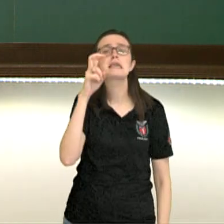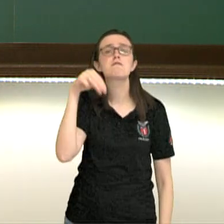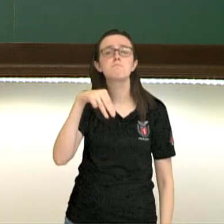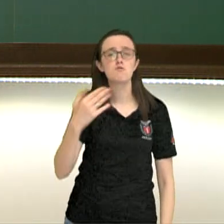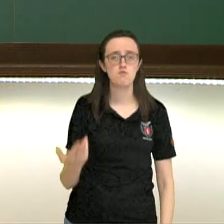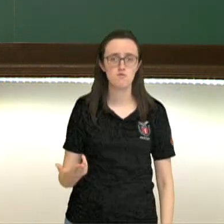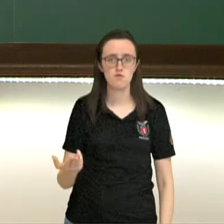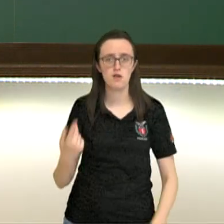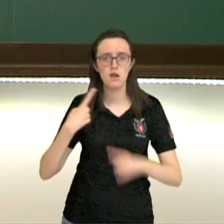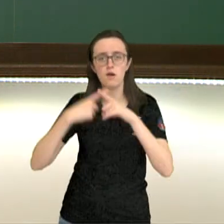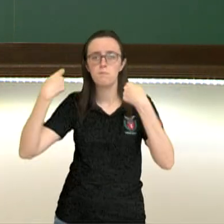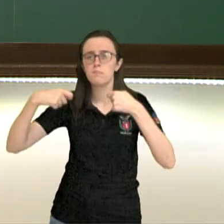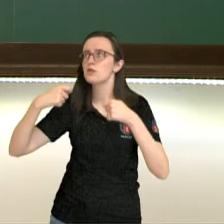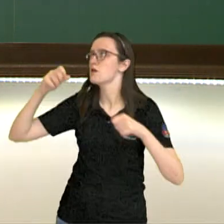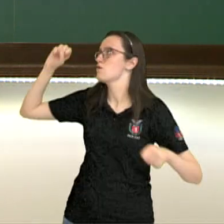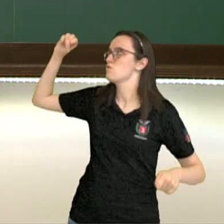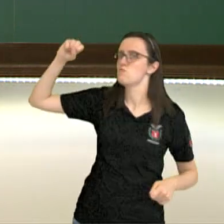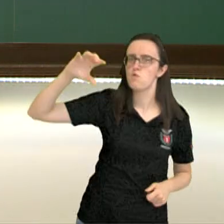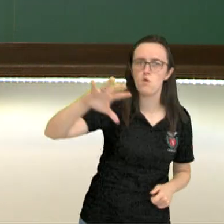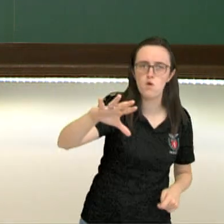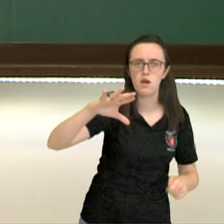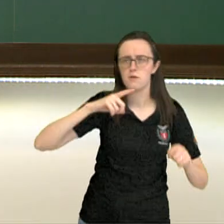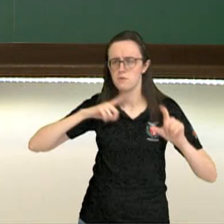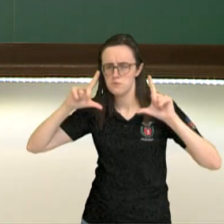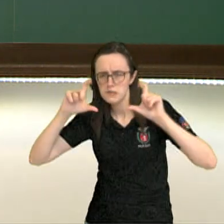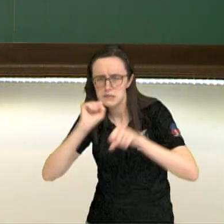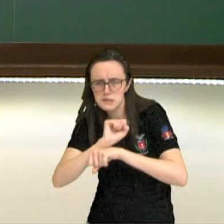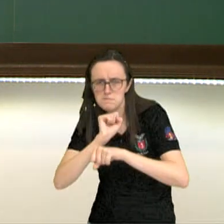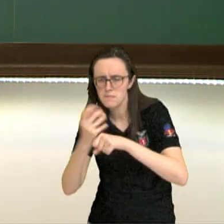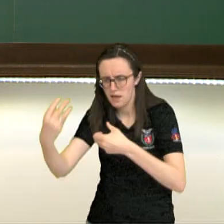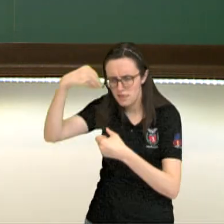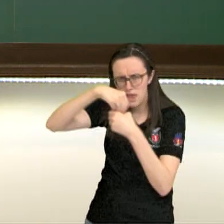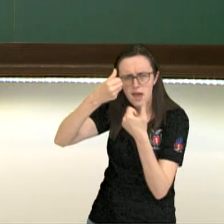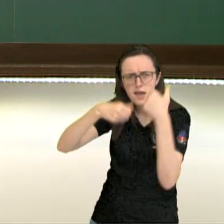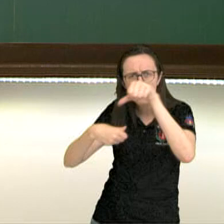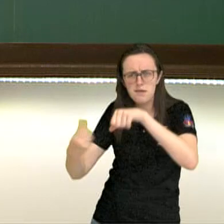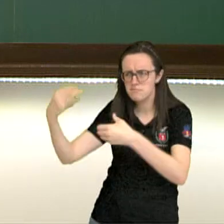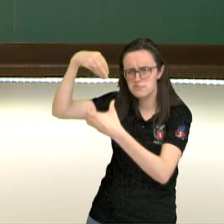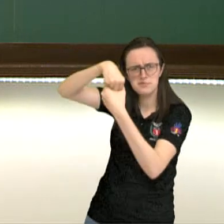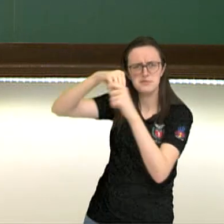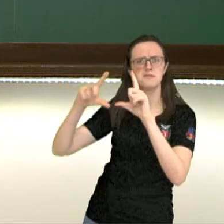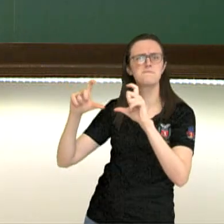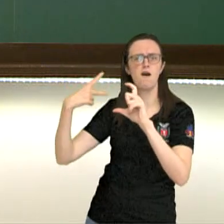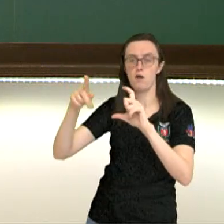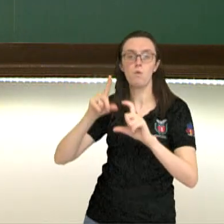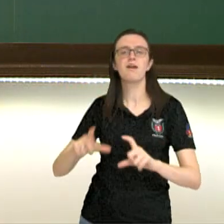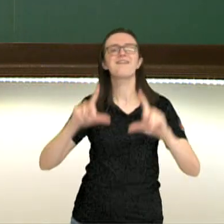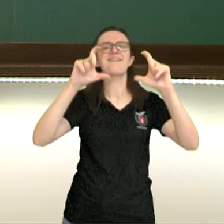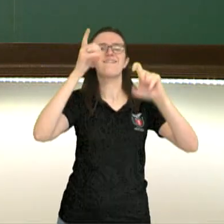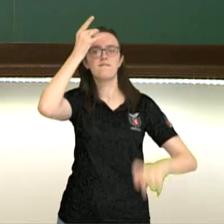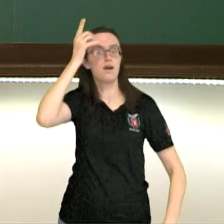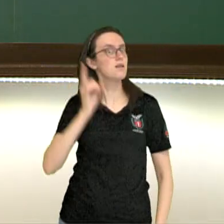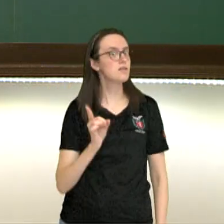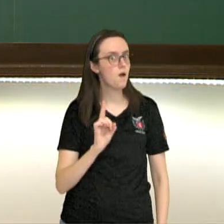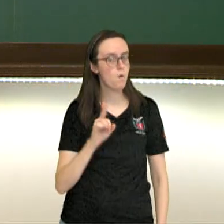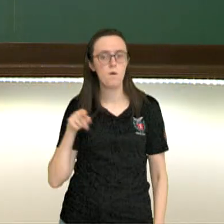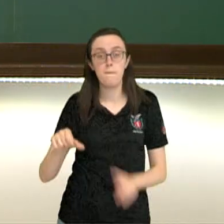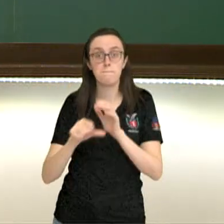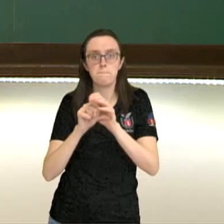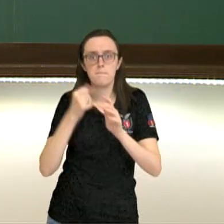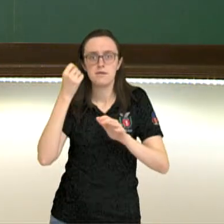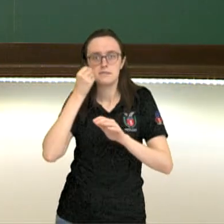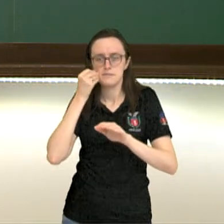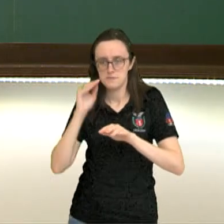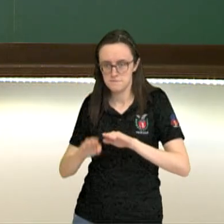porque precisava estar exposto à luz para o processo de reação química dos produtos que eram utilizados. George Eastman dá um passo à